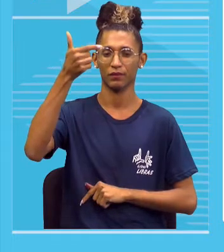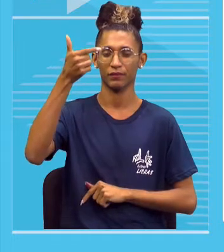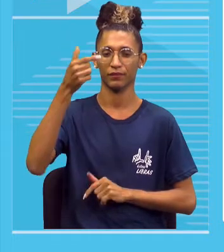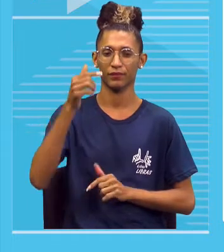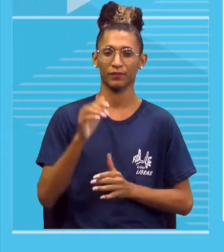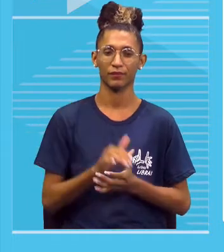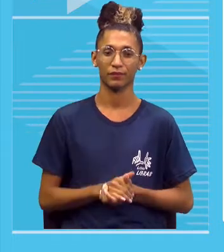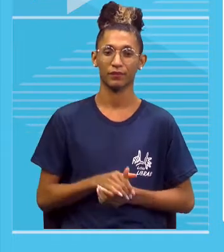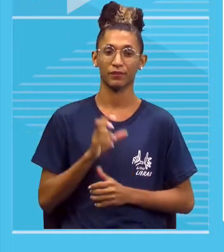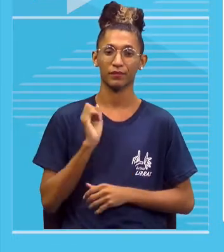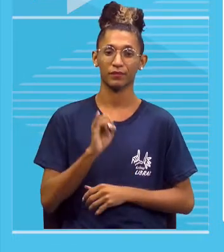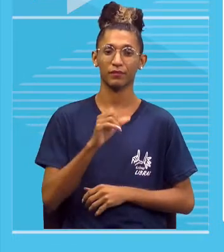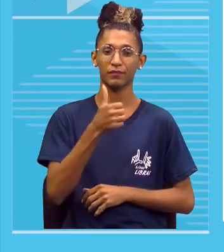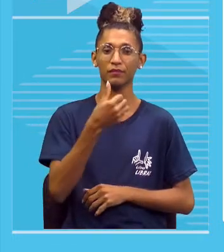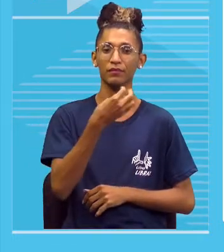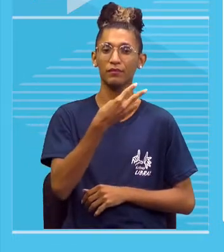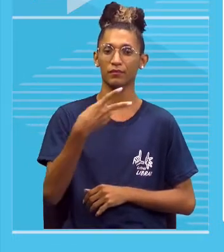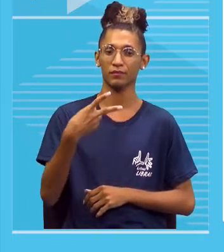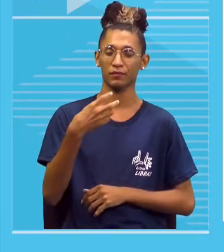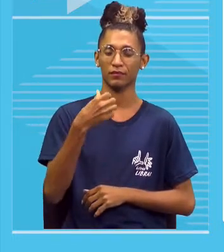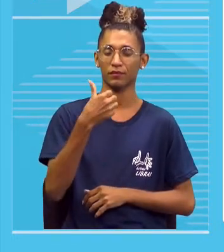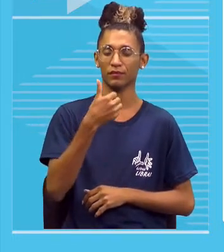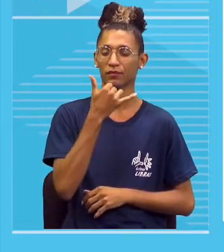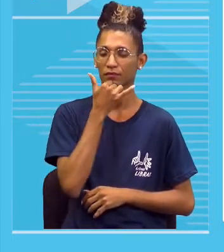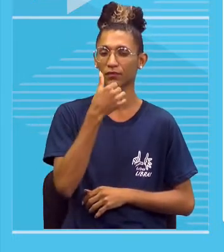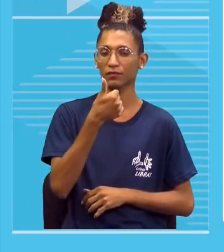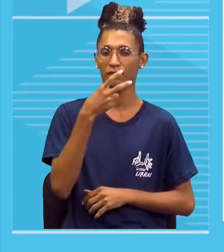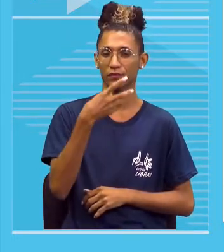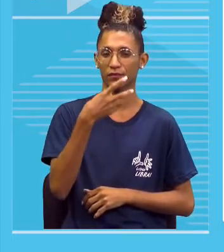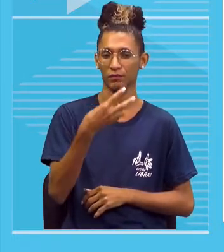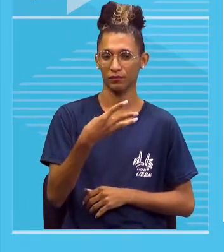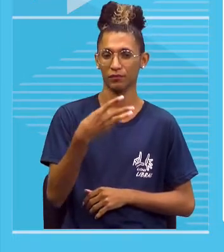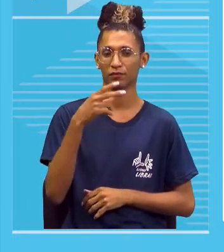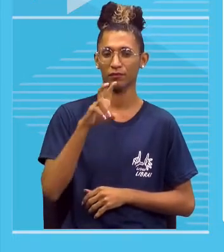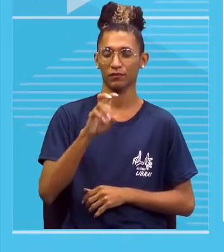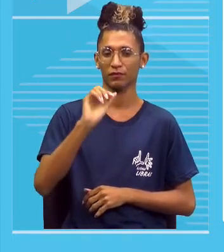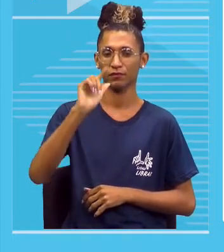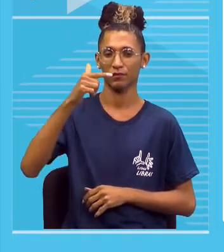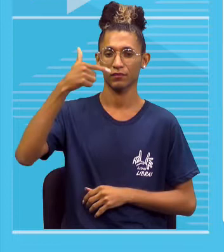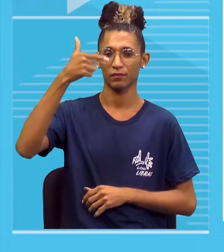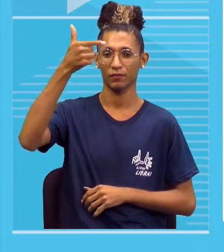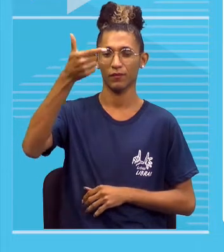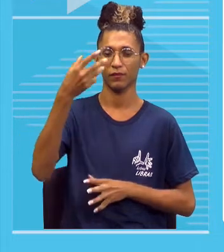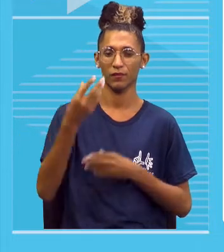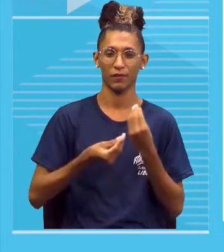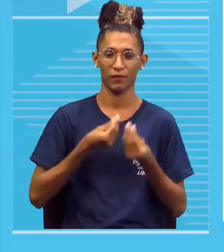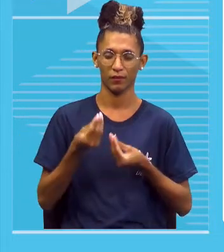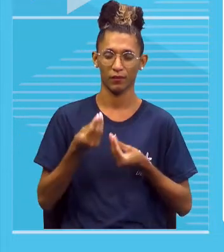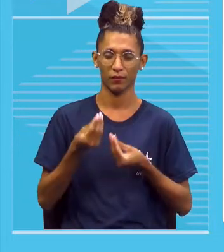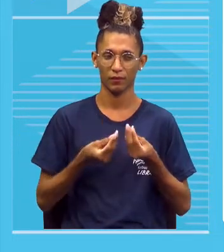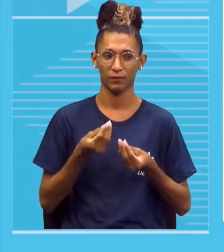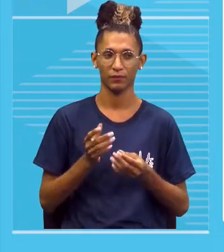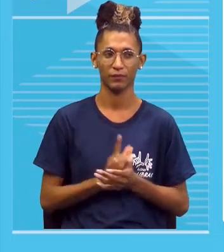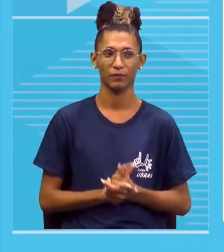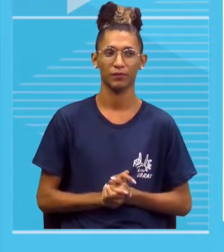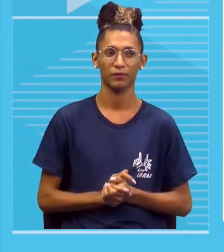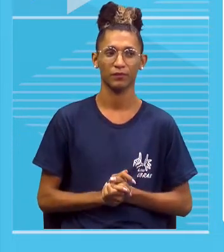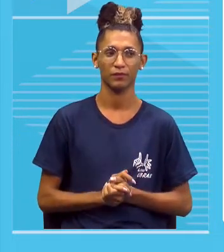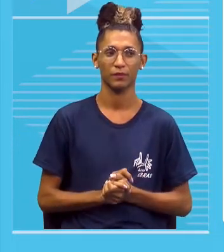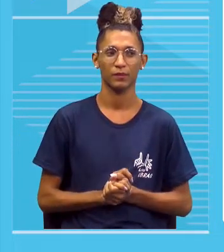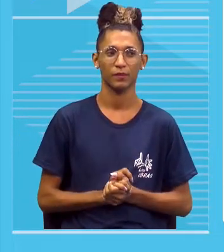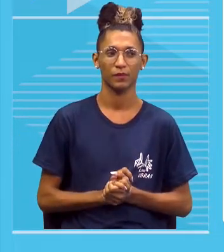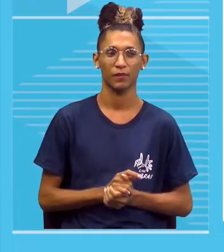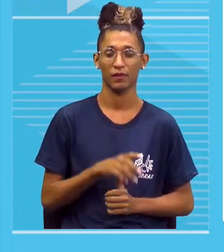se eu pego 135 e multiplicou por 2 né eu vou parar aonde